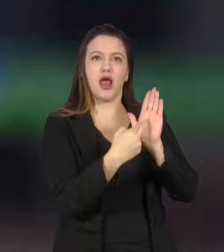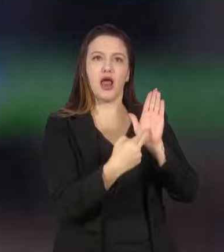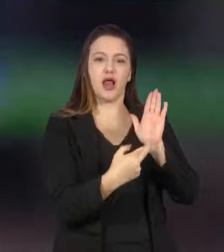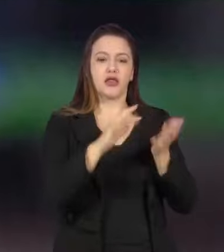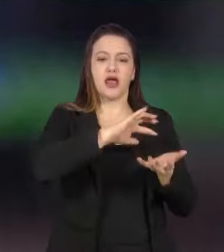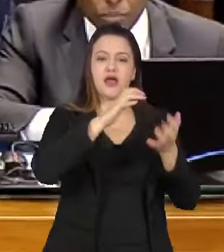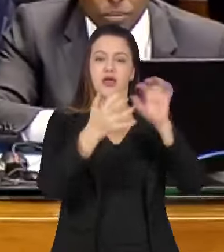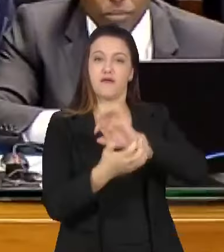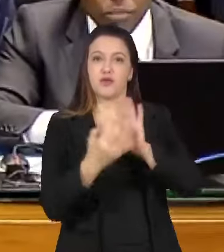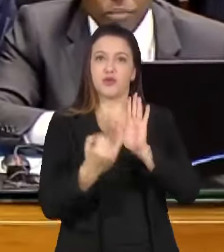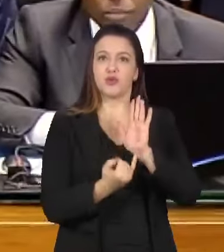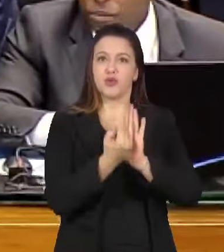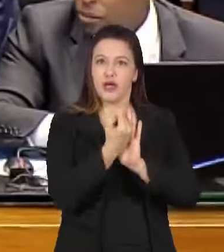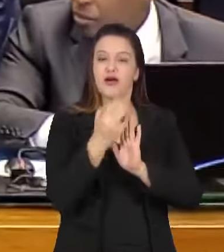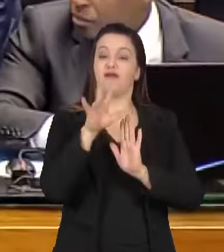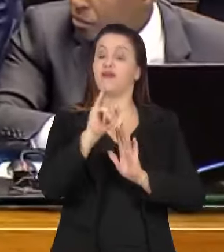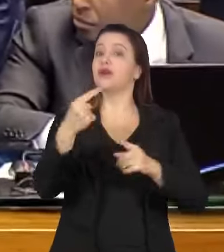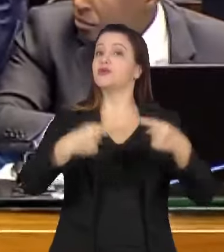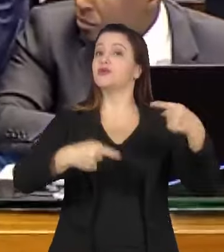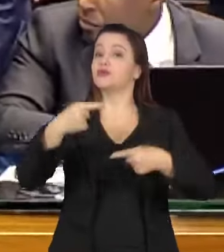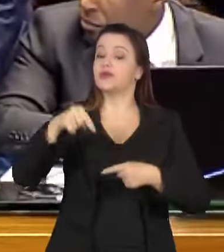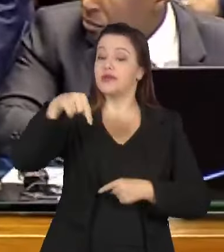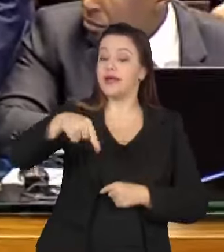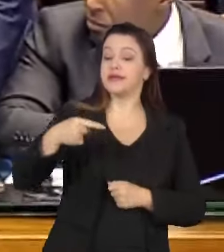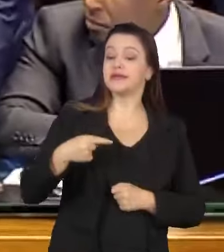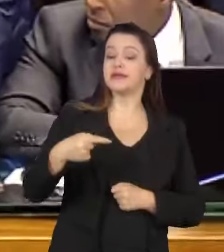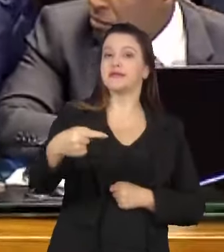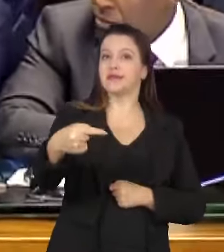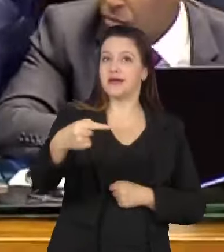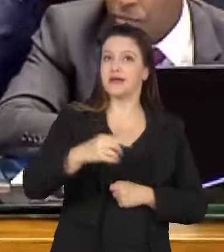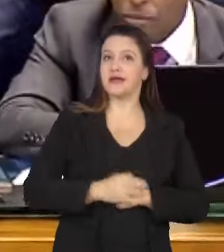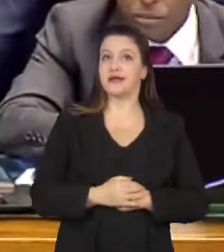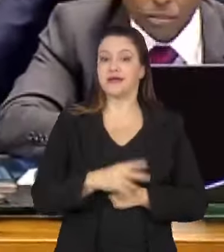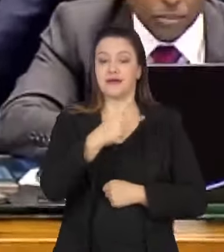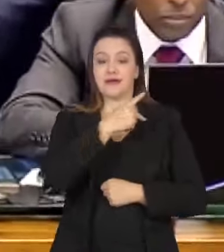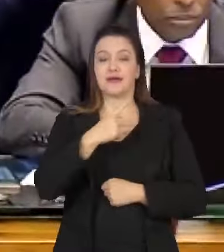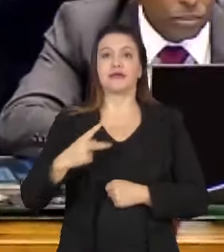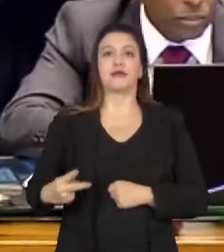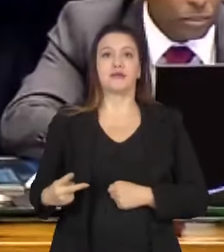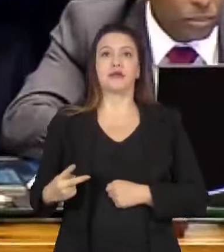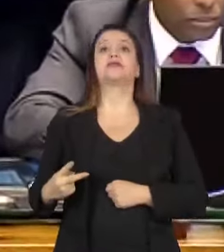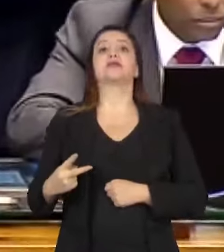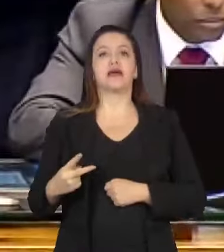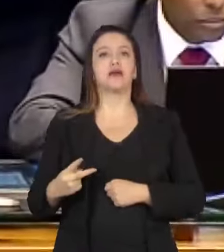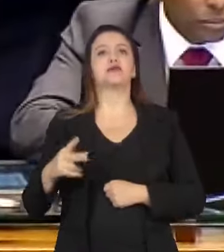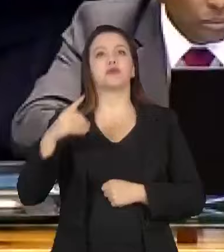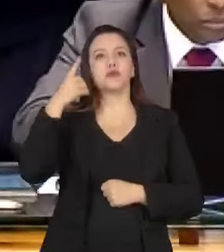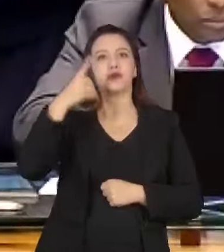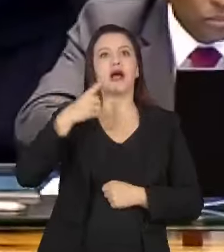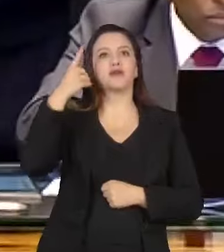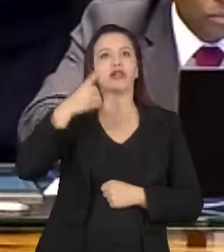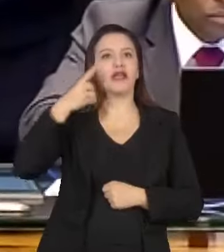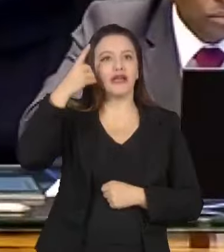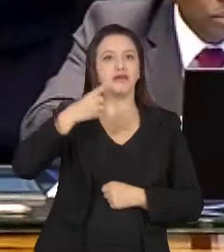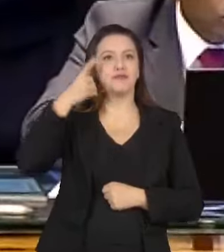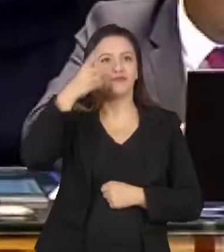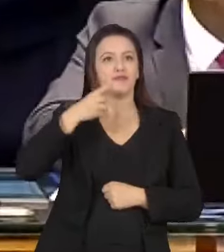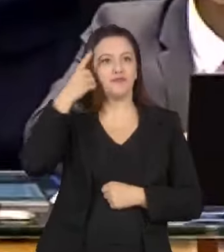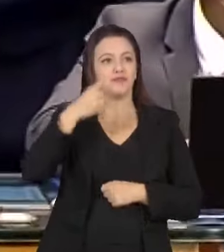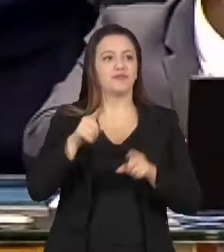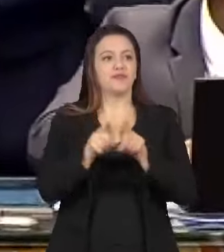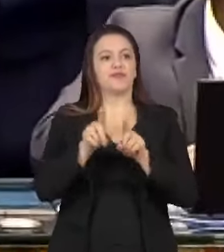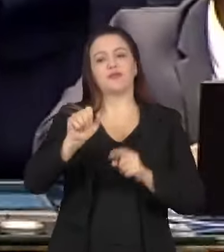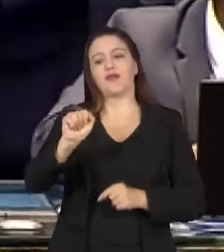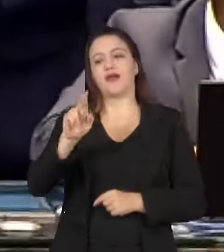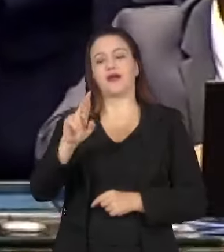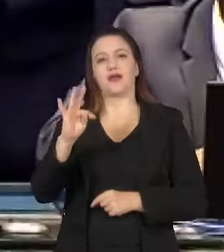reforma tributária será discutido esta semana com o presidente da Câmara dos Deputados Artur Lira e líderes dos